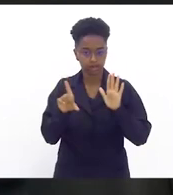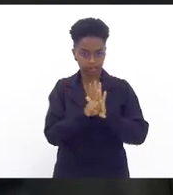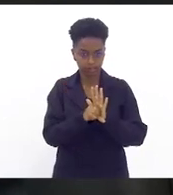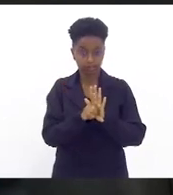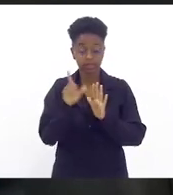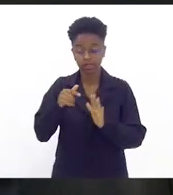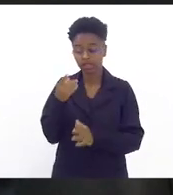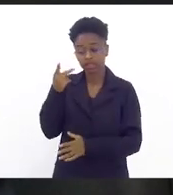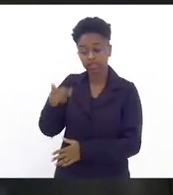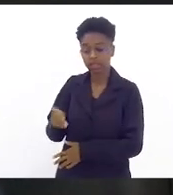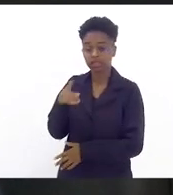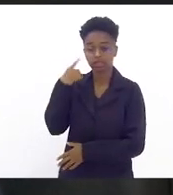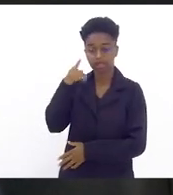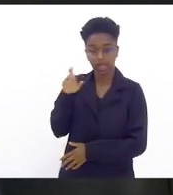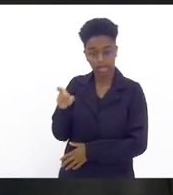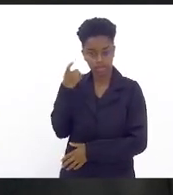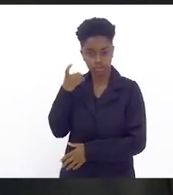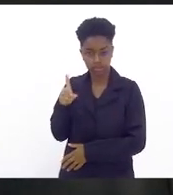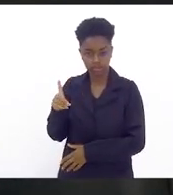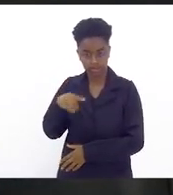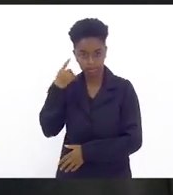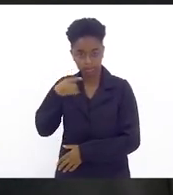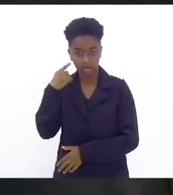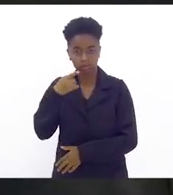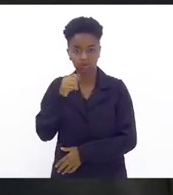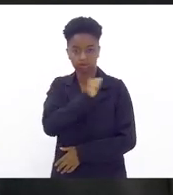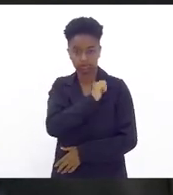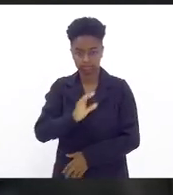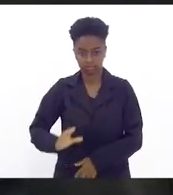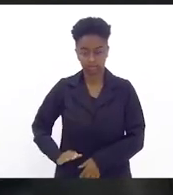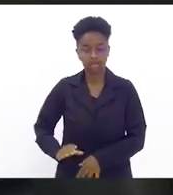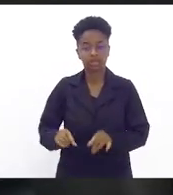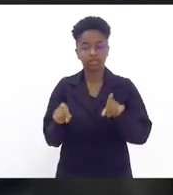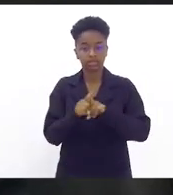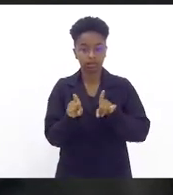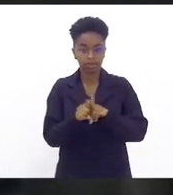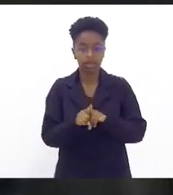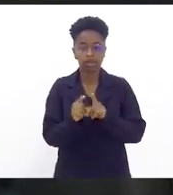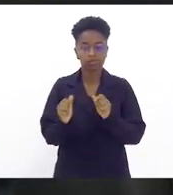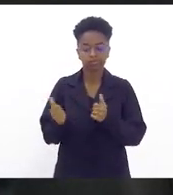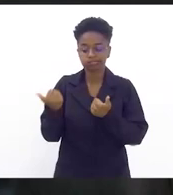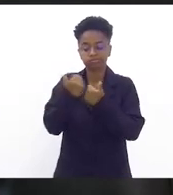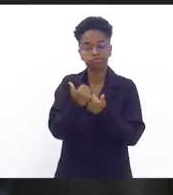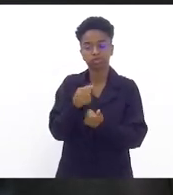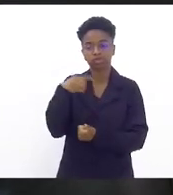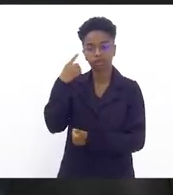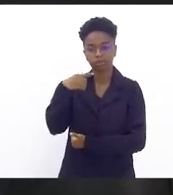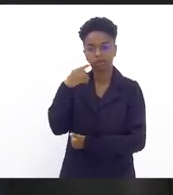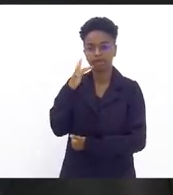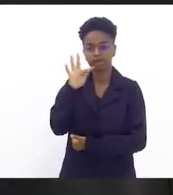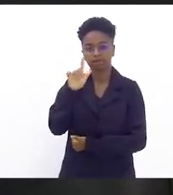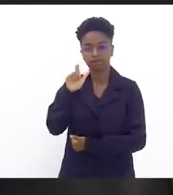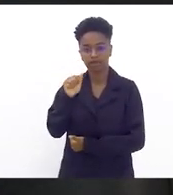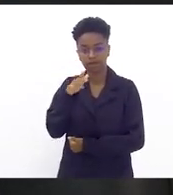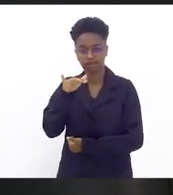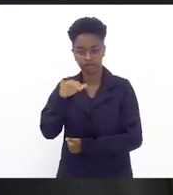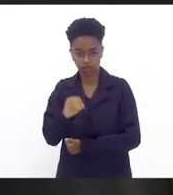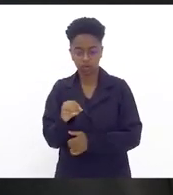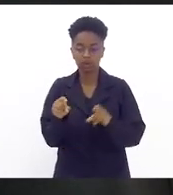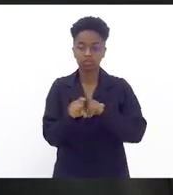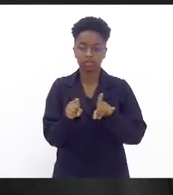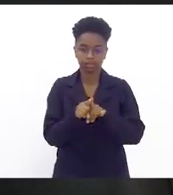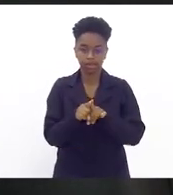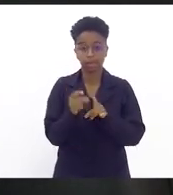do deputado ex-deputado André Siciliano com co-autoria do deputado Flávio serafini bom